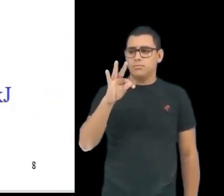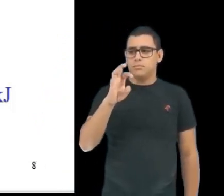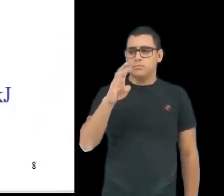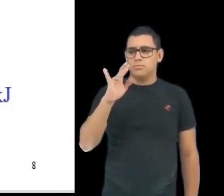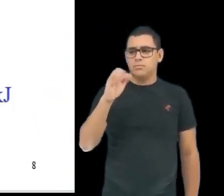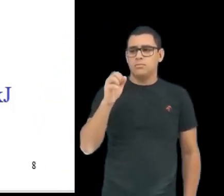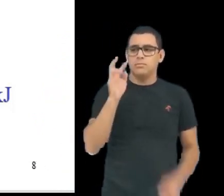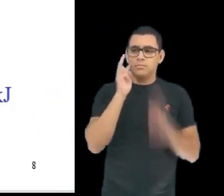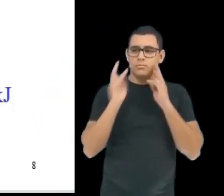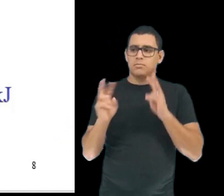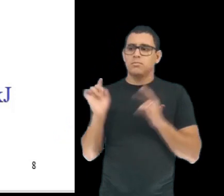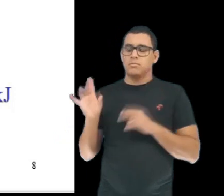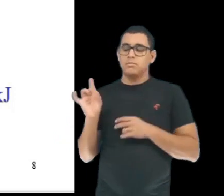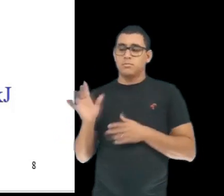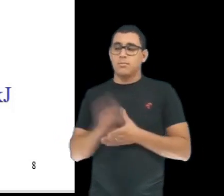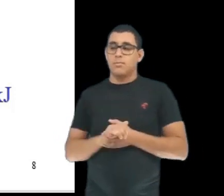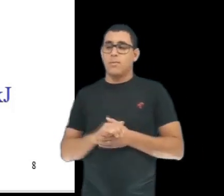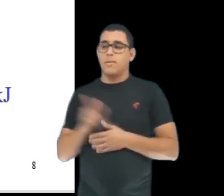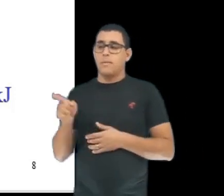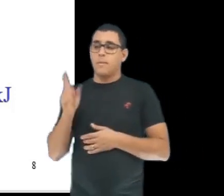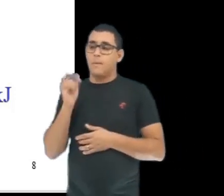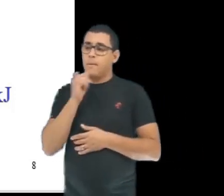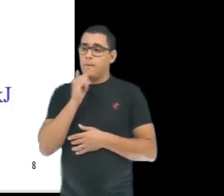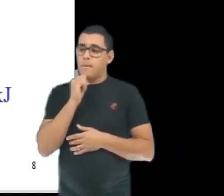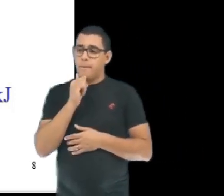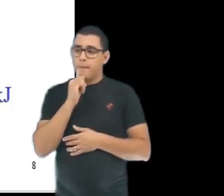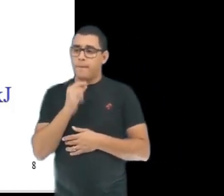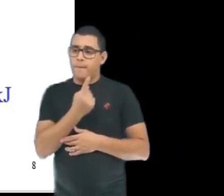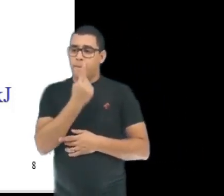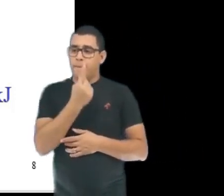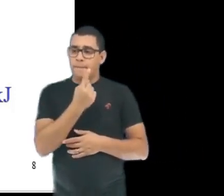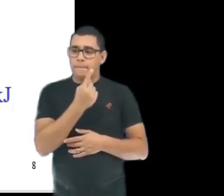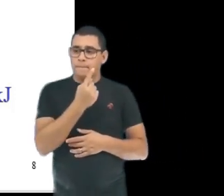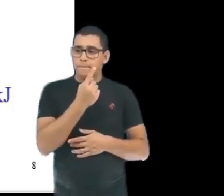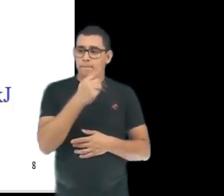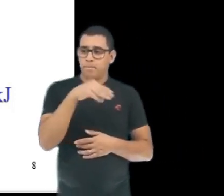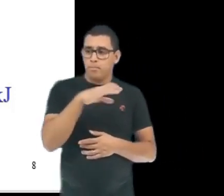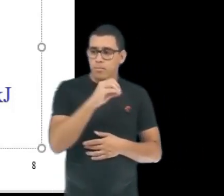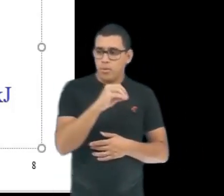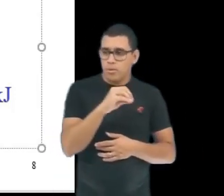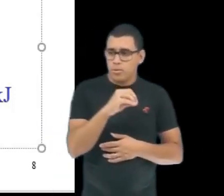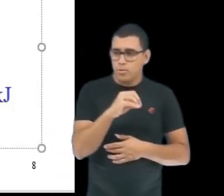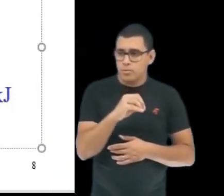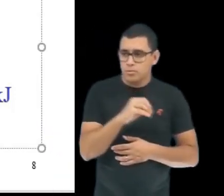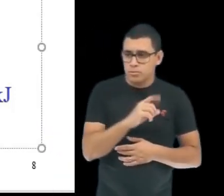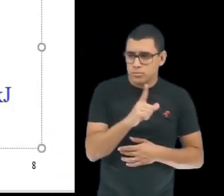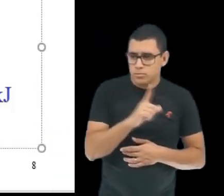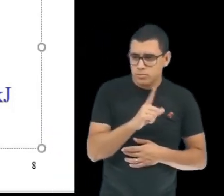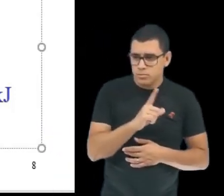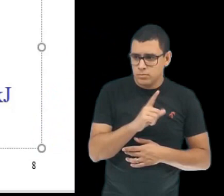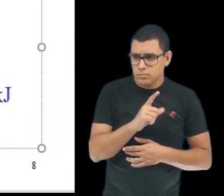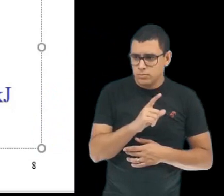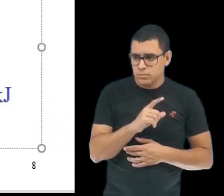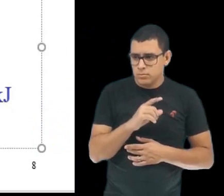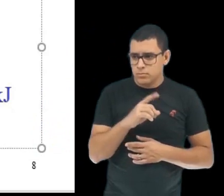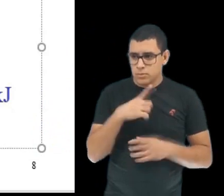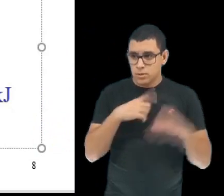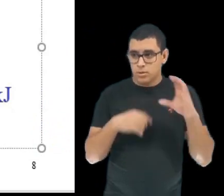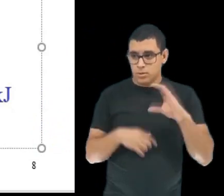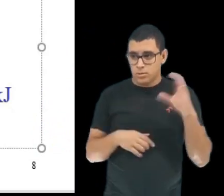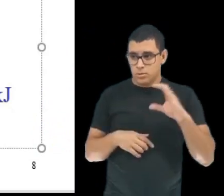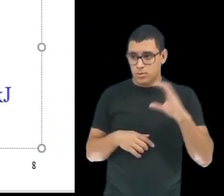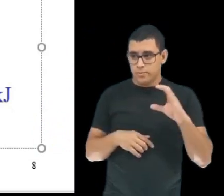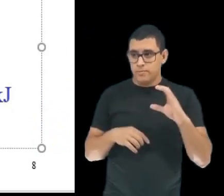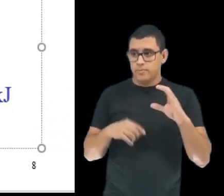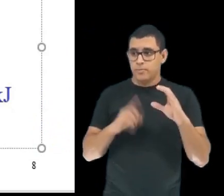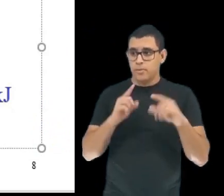pode também determinar se uma reação ela é ou não exotérmica. E aqui no exemplo nós temos 1 mol de grafite mais